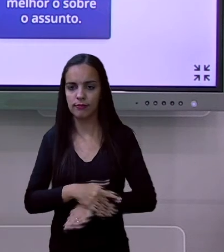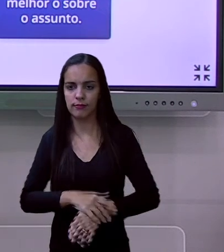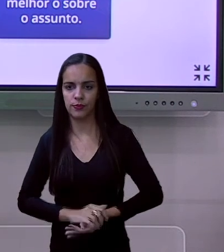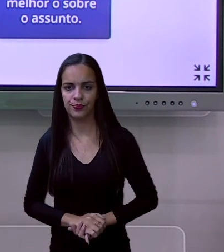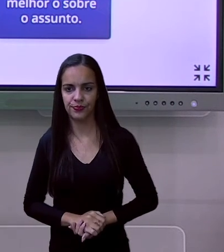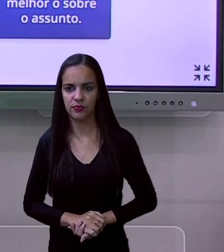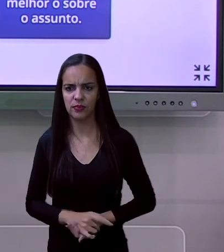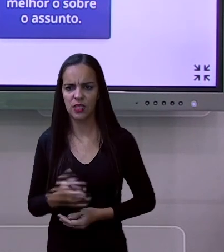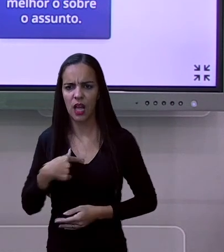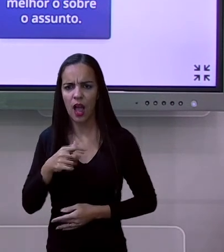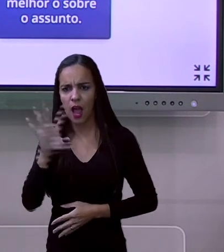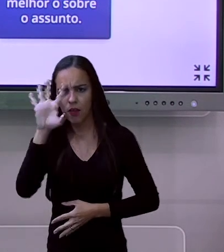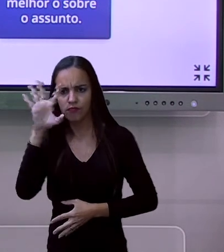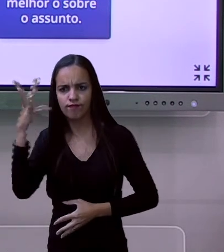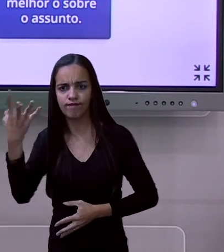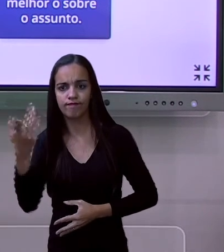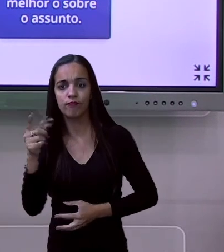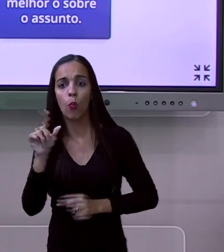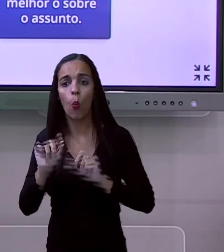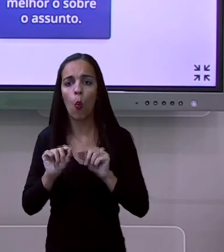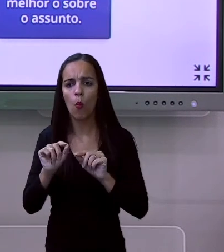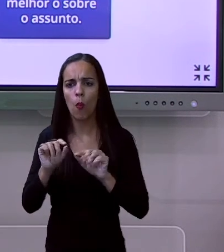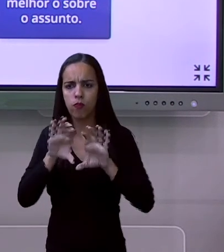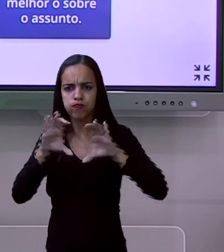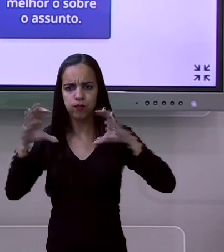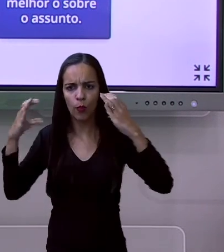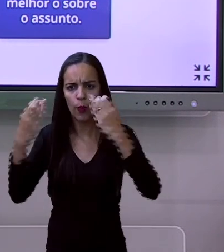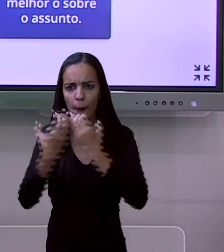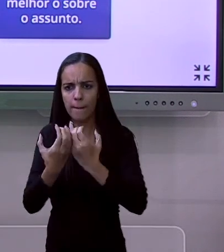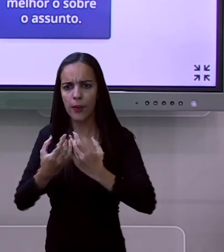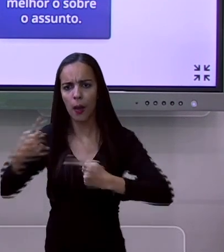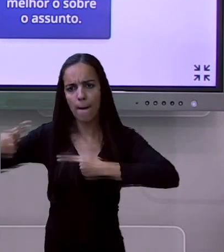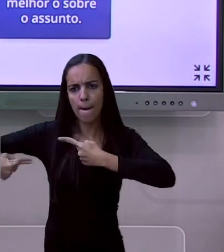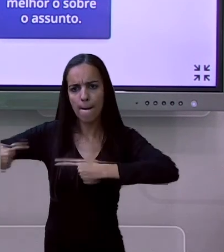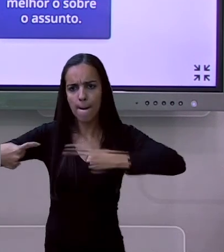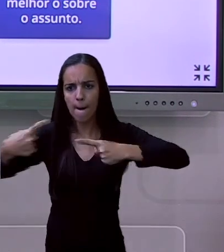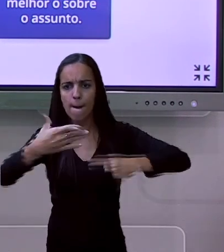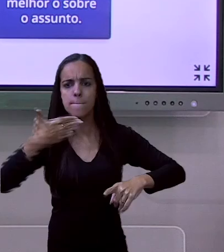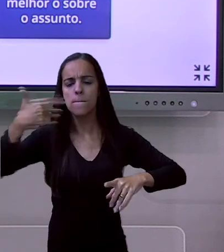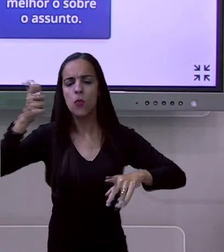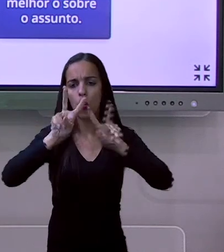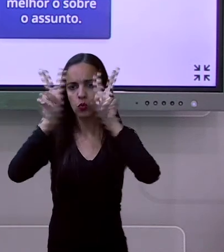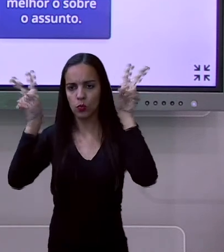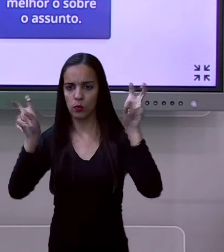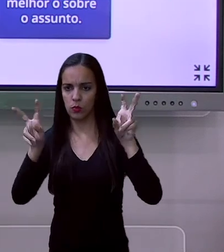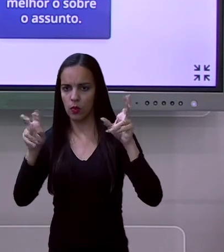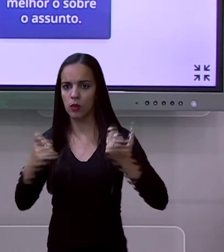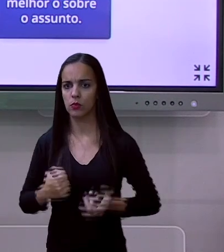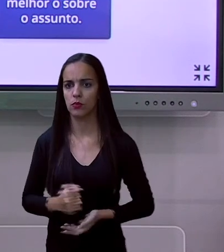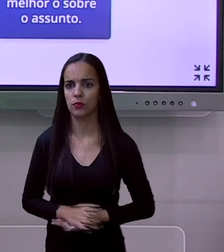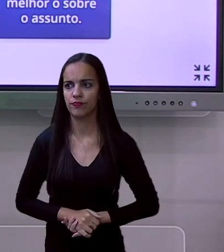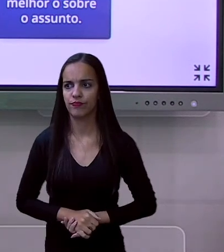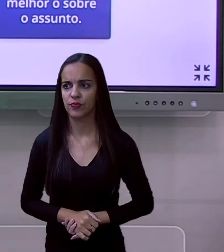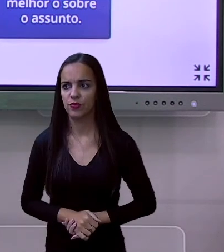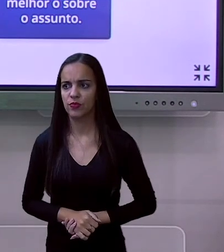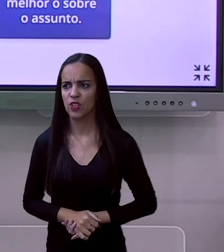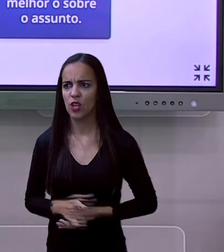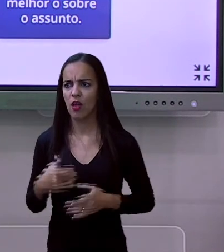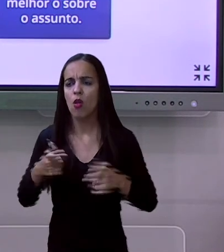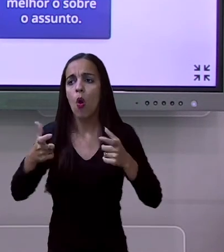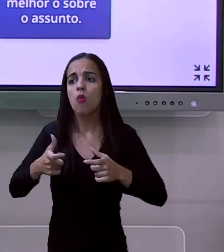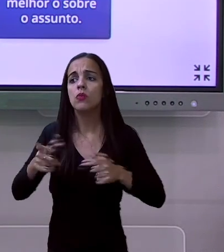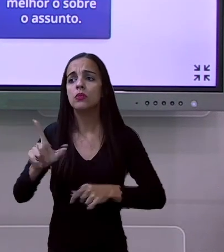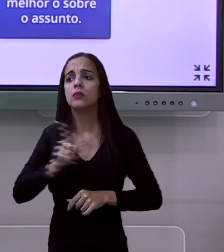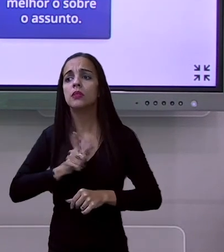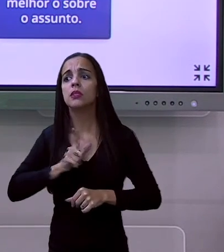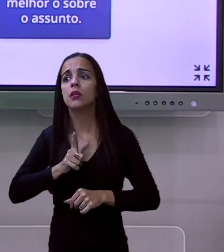Ou realizar-se-á uma conferência para discutir melhor sobre o assunto? Cadê aqui a próclise? Onde que